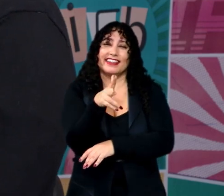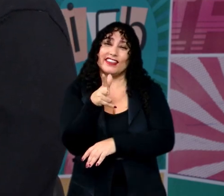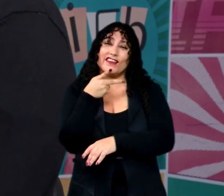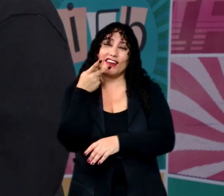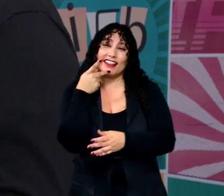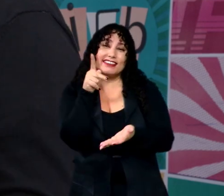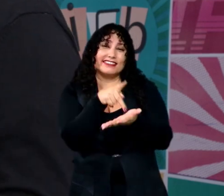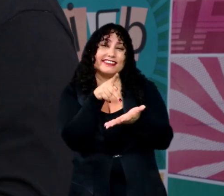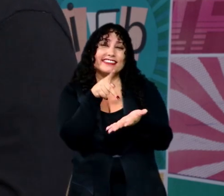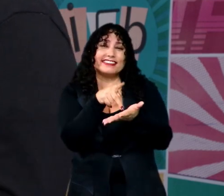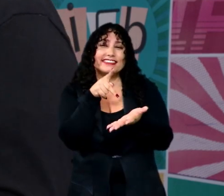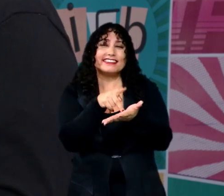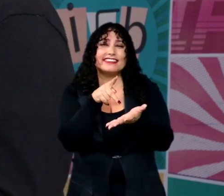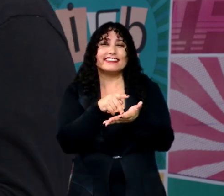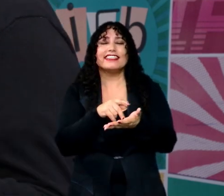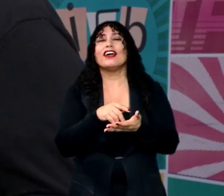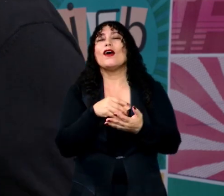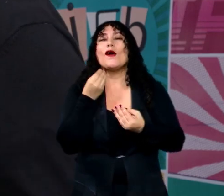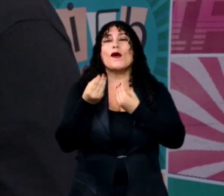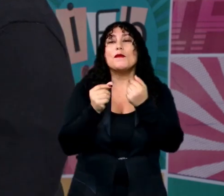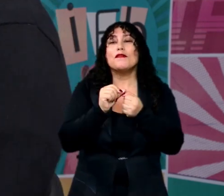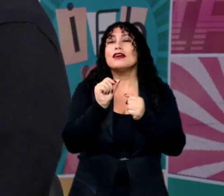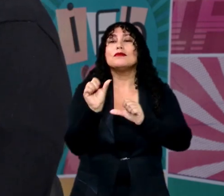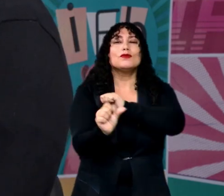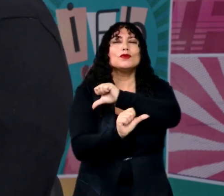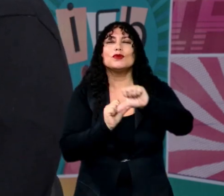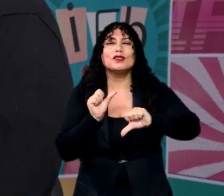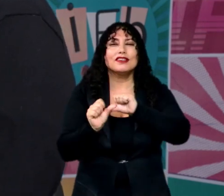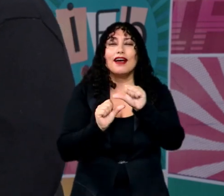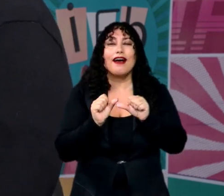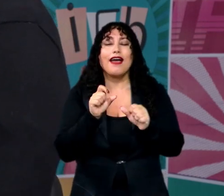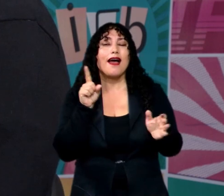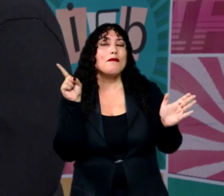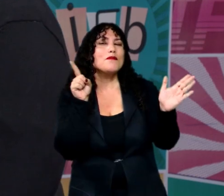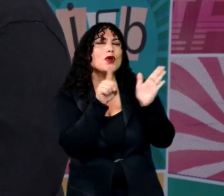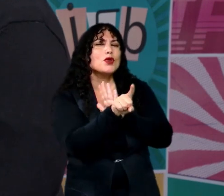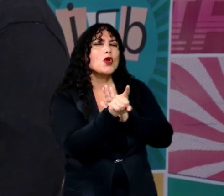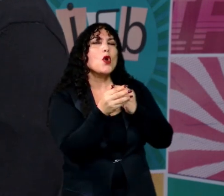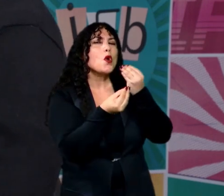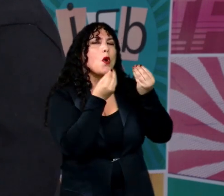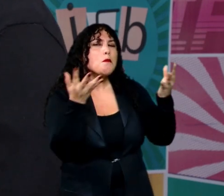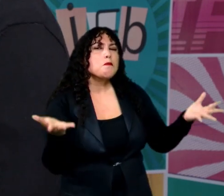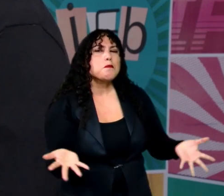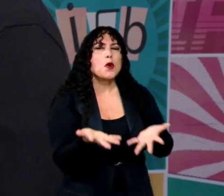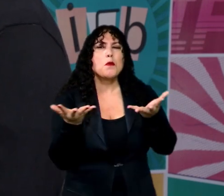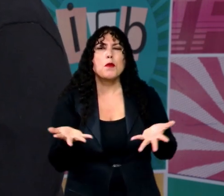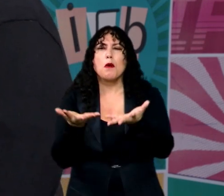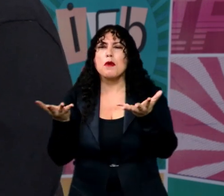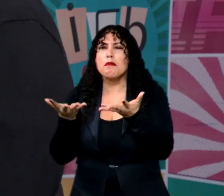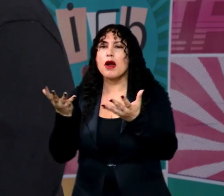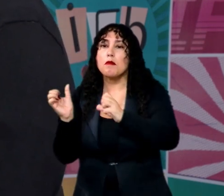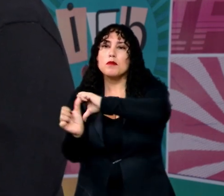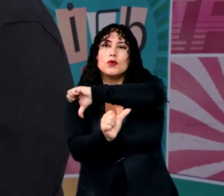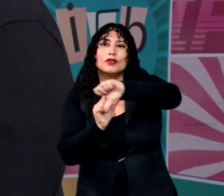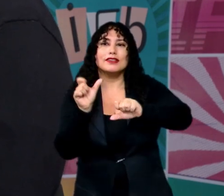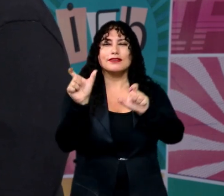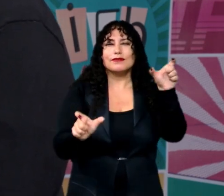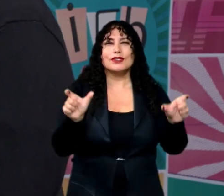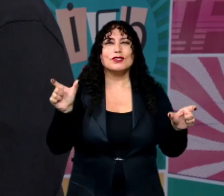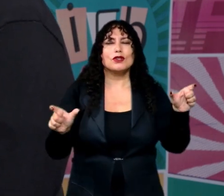muito sincero, como é que a gente faz para mudar isso? Né? Essa é a pergunta. O que a gente pode promover uma mudança para as